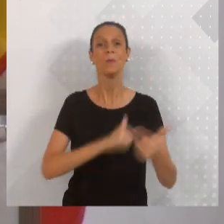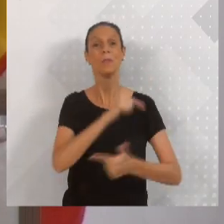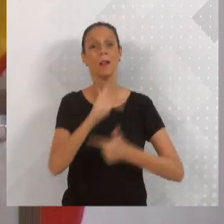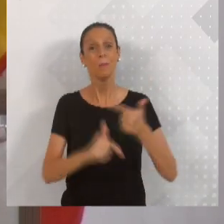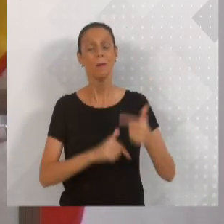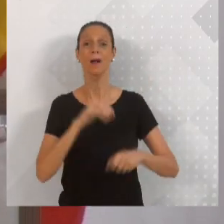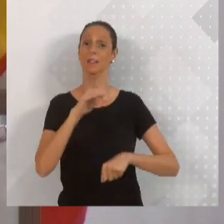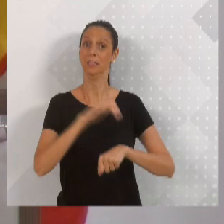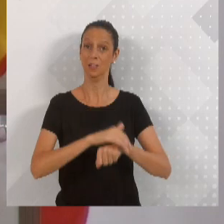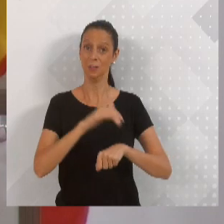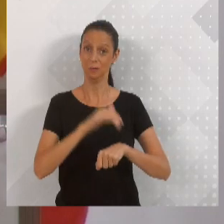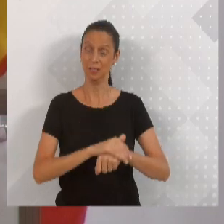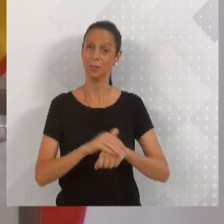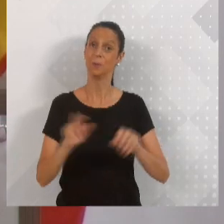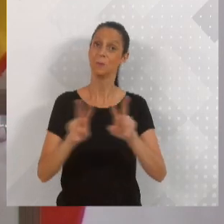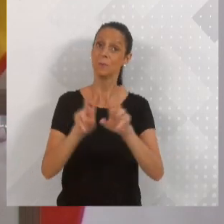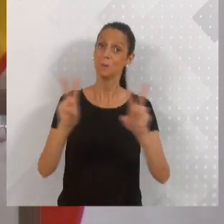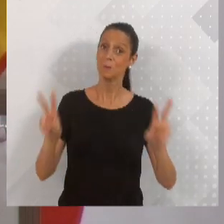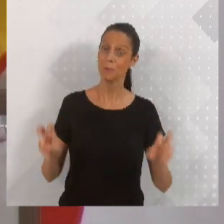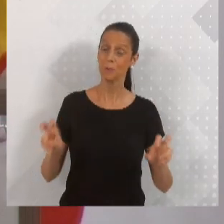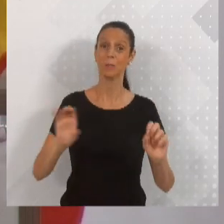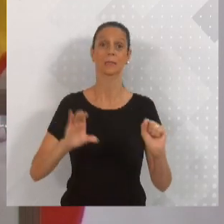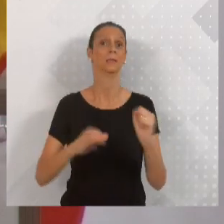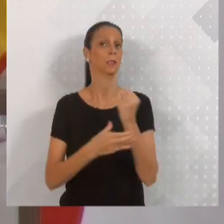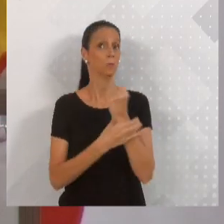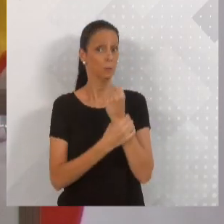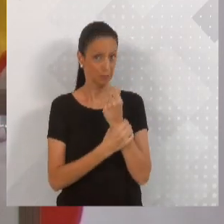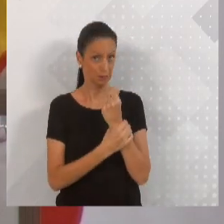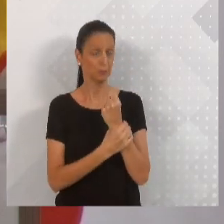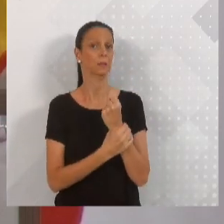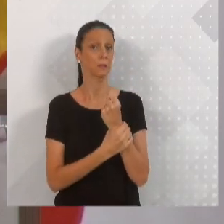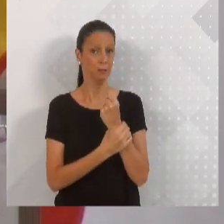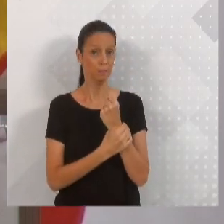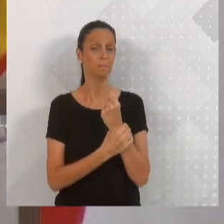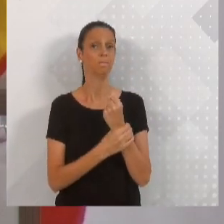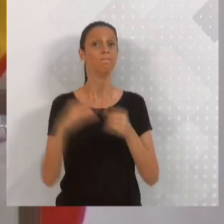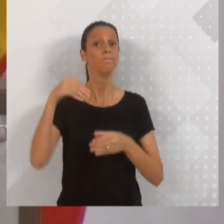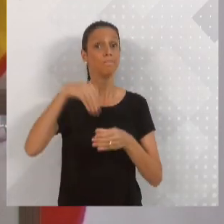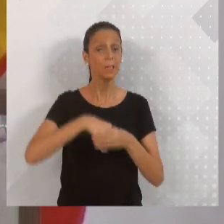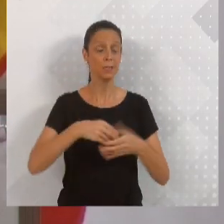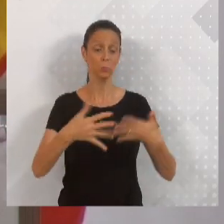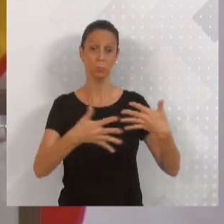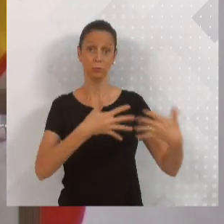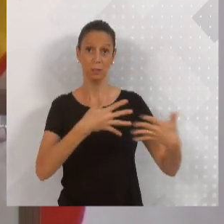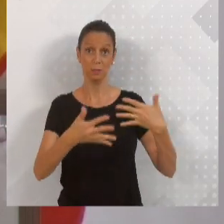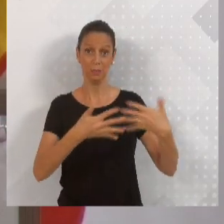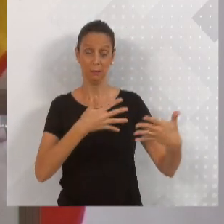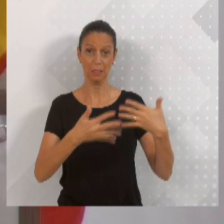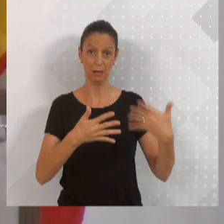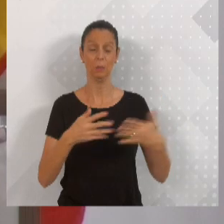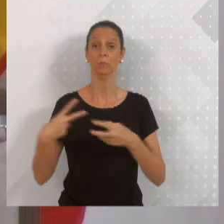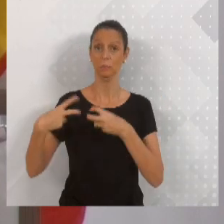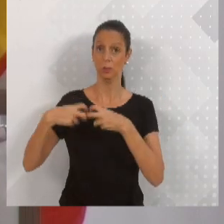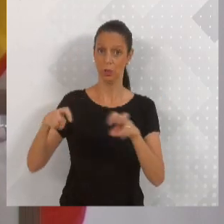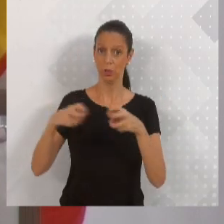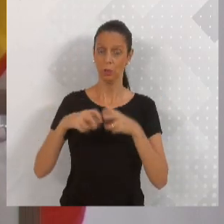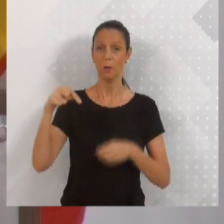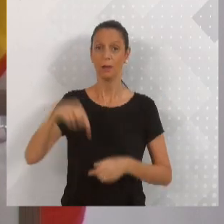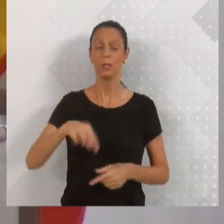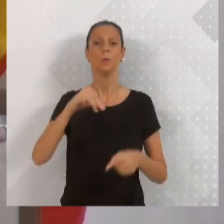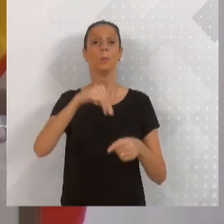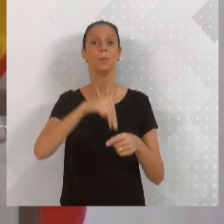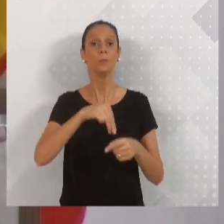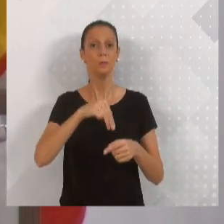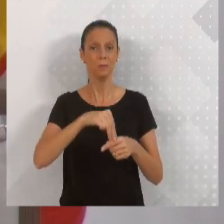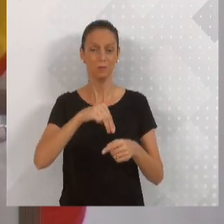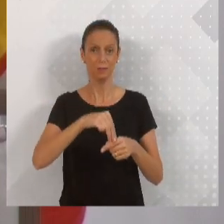eh relativo a segurança realizada nos terminais Urbanos de ônibus aqui do município